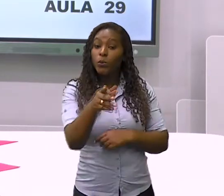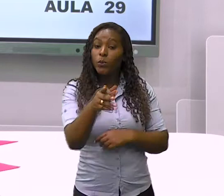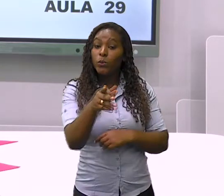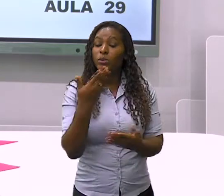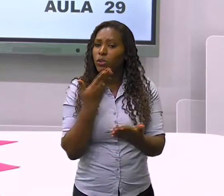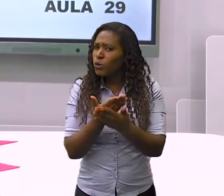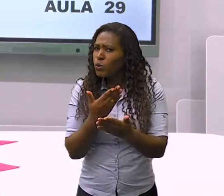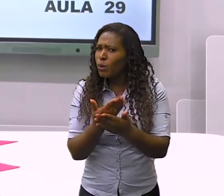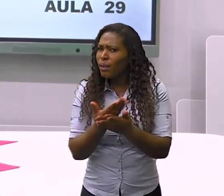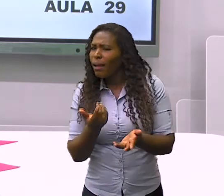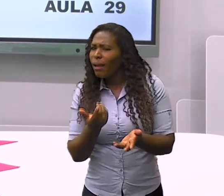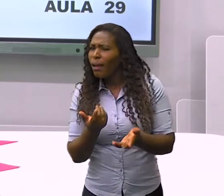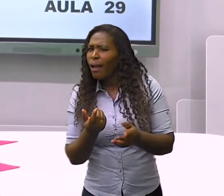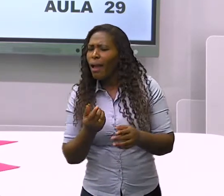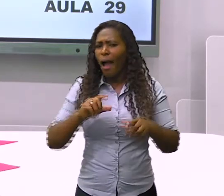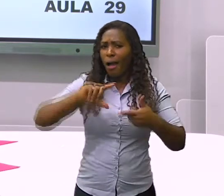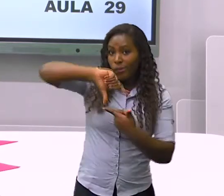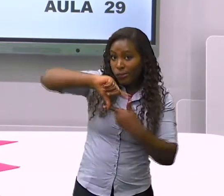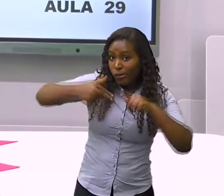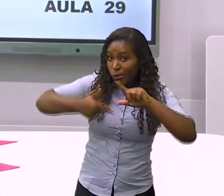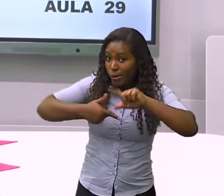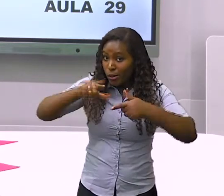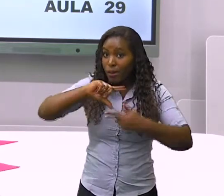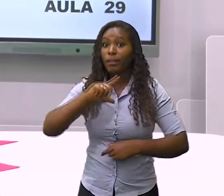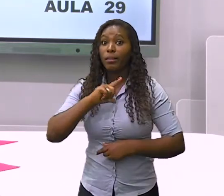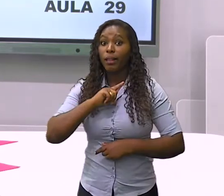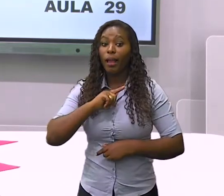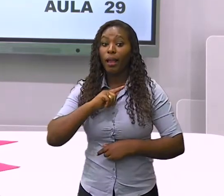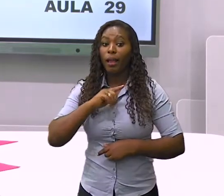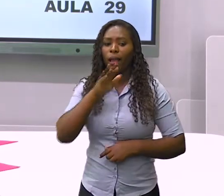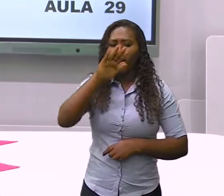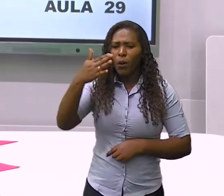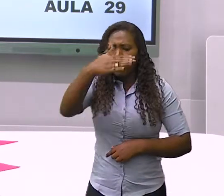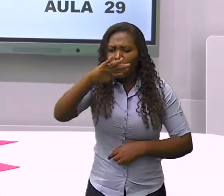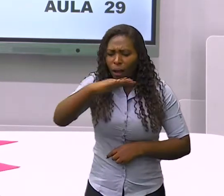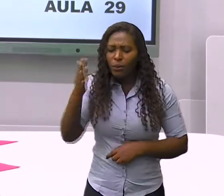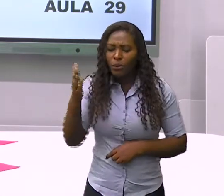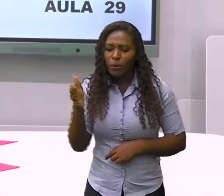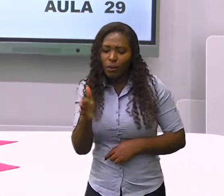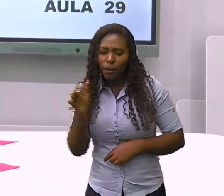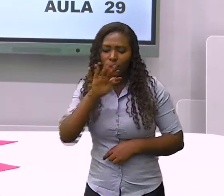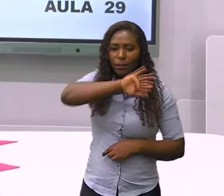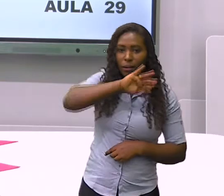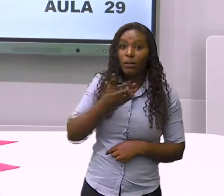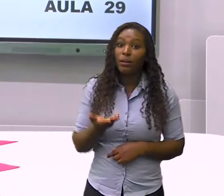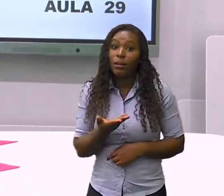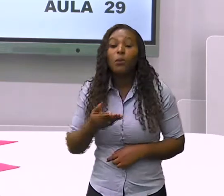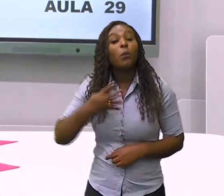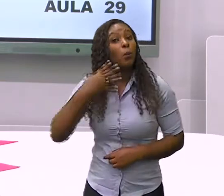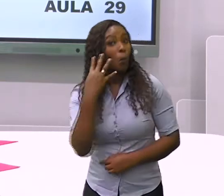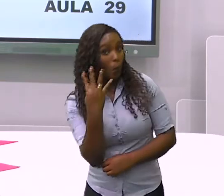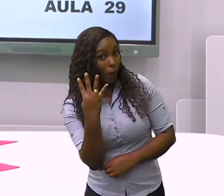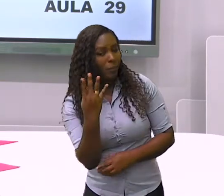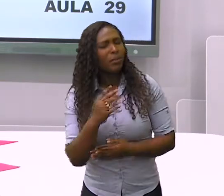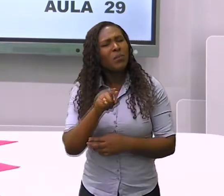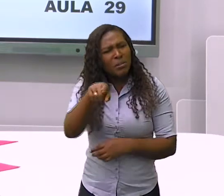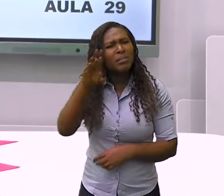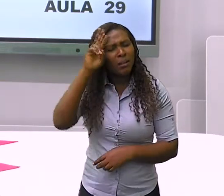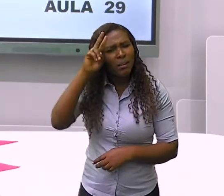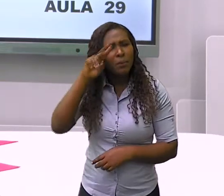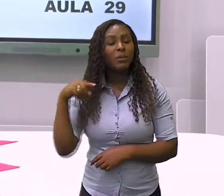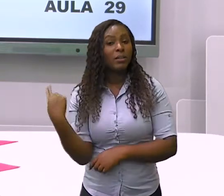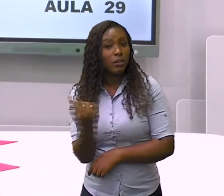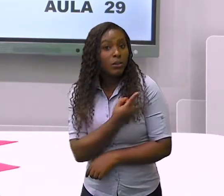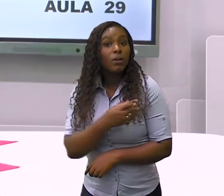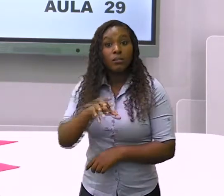quadriláteros. Vocês estão lembrados que nós aprendemos o que são quadriláteros notáveis? Nós vimos que são os paralelogramos